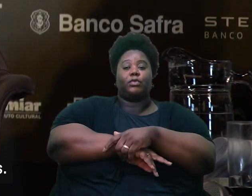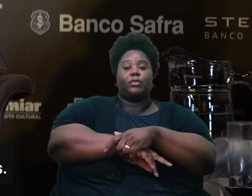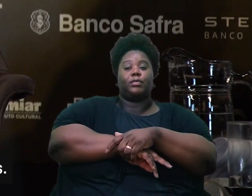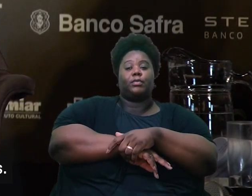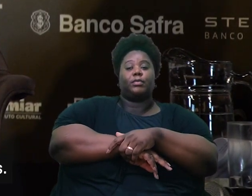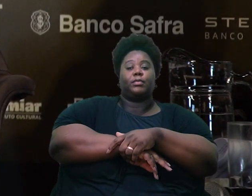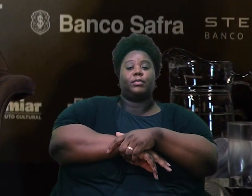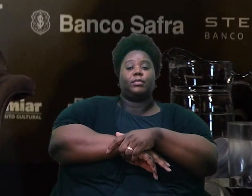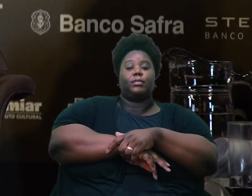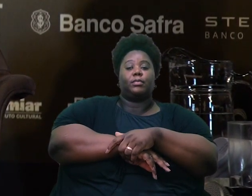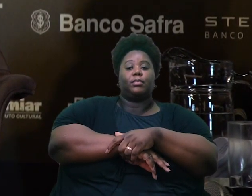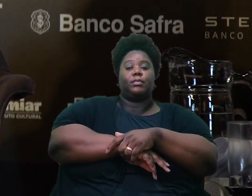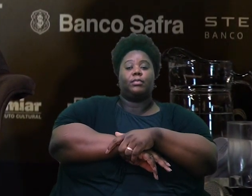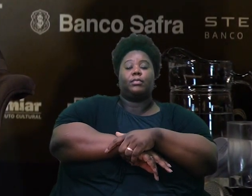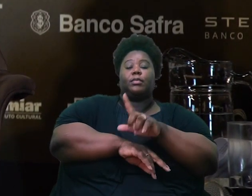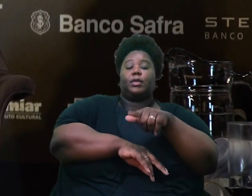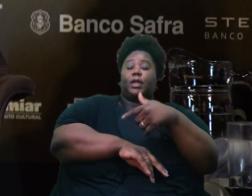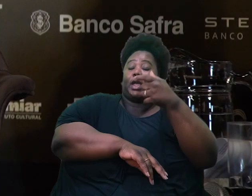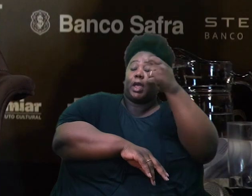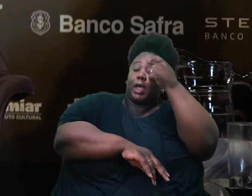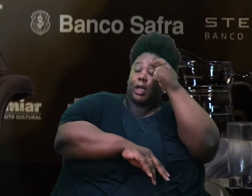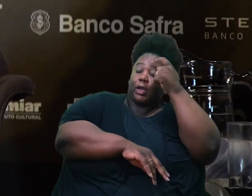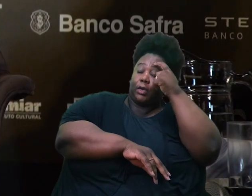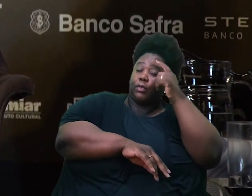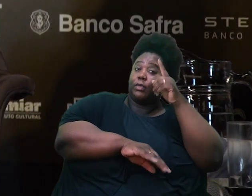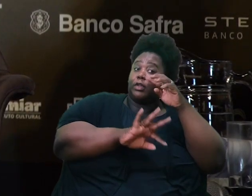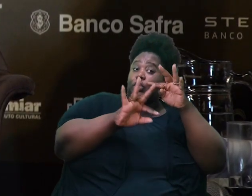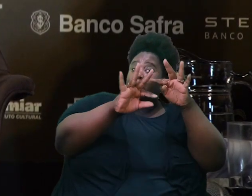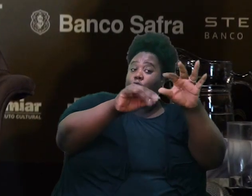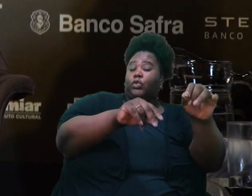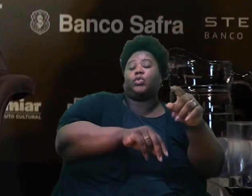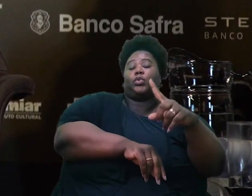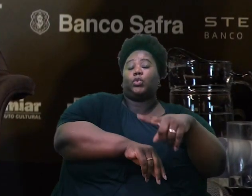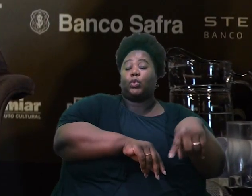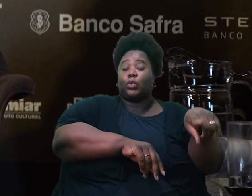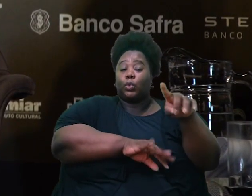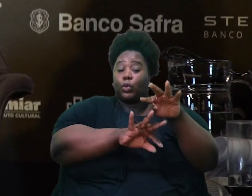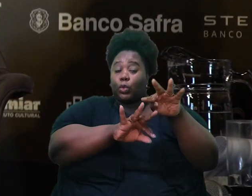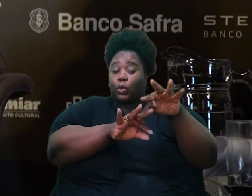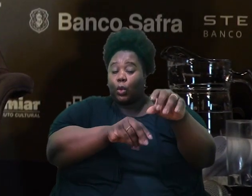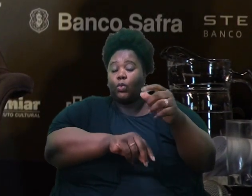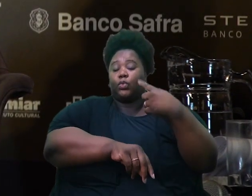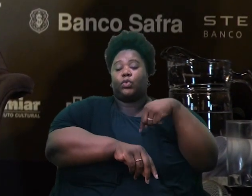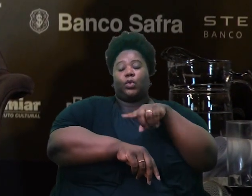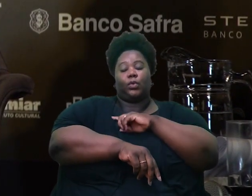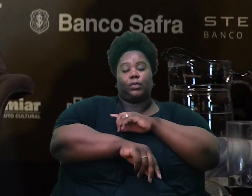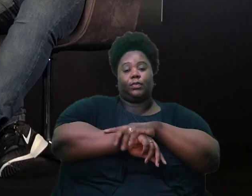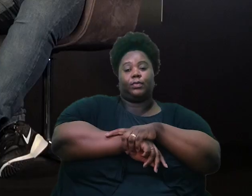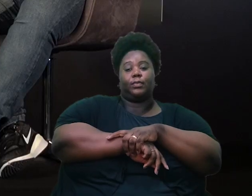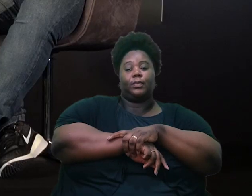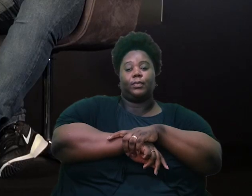Não é? Essa consciência tem que ser de todos e todas e todos nós.